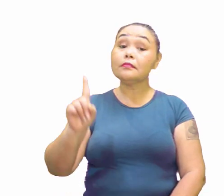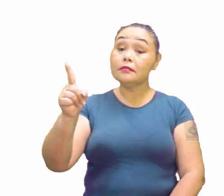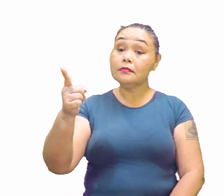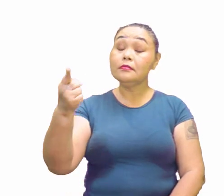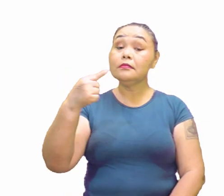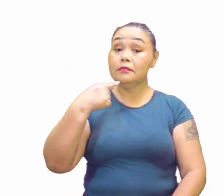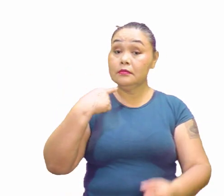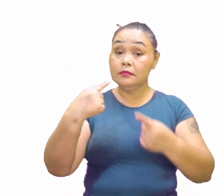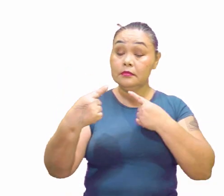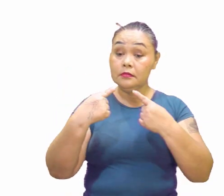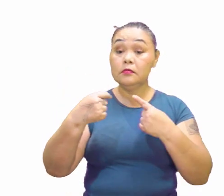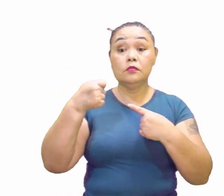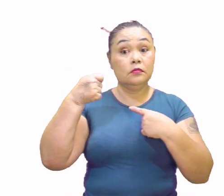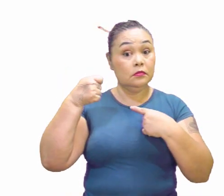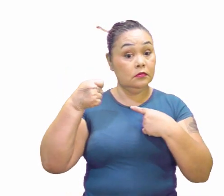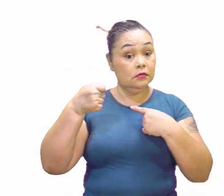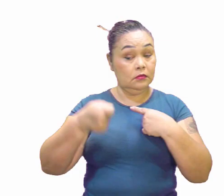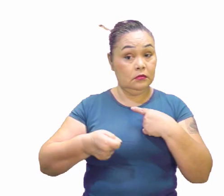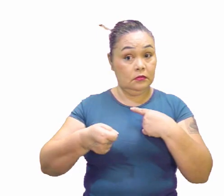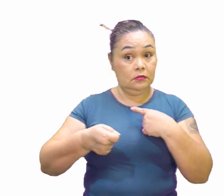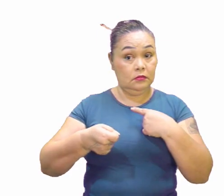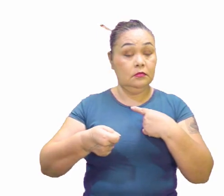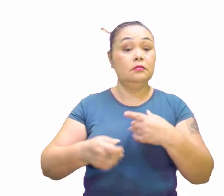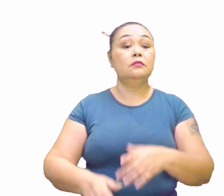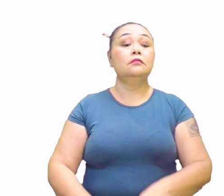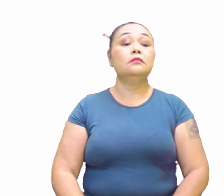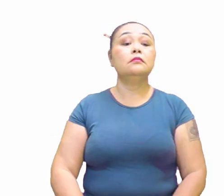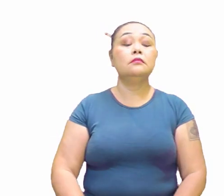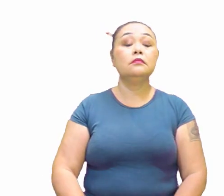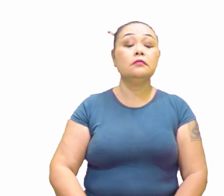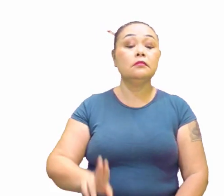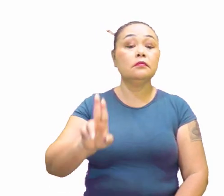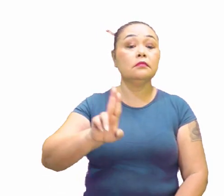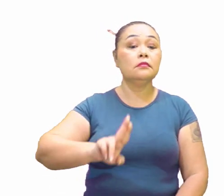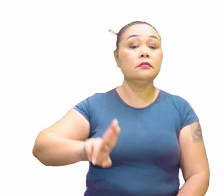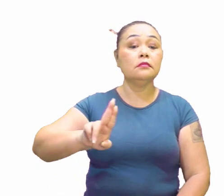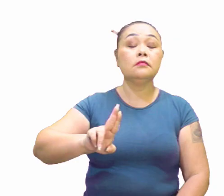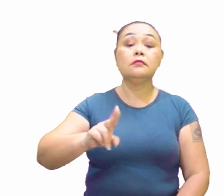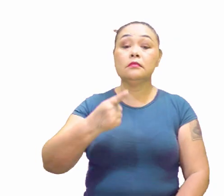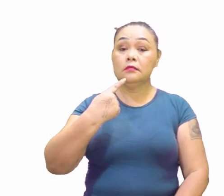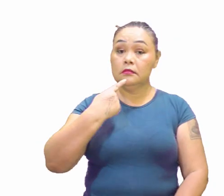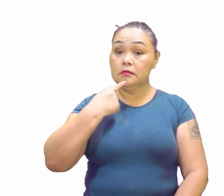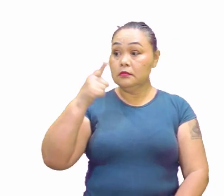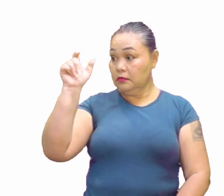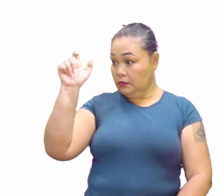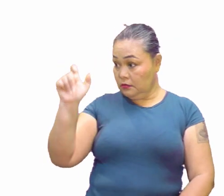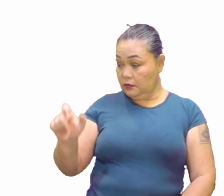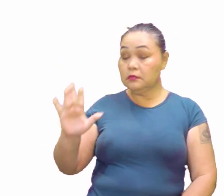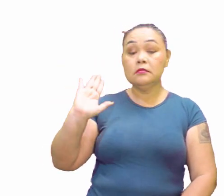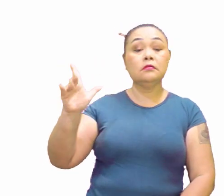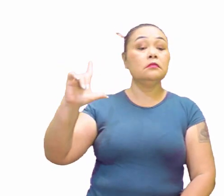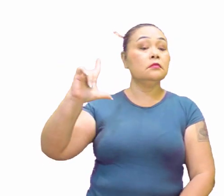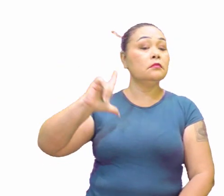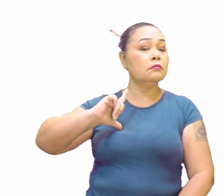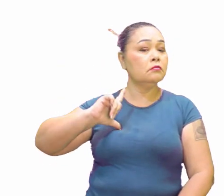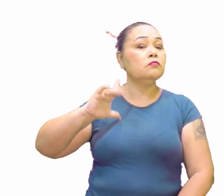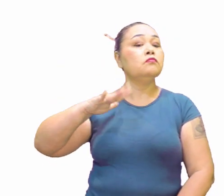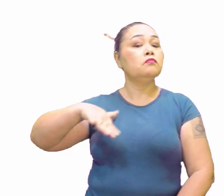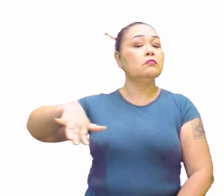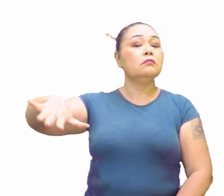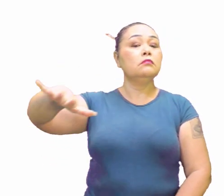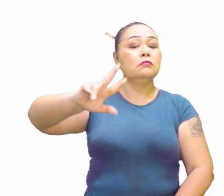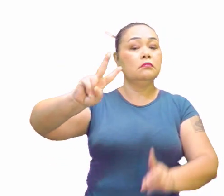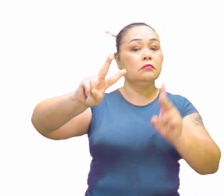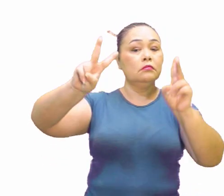Agora vem o argumento de autoridade. Quando usamos um discurso de alguém que já tem uma relevância